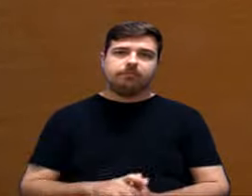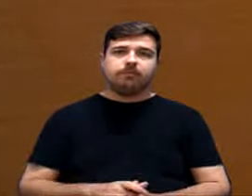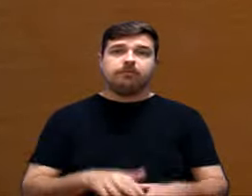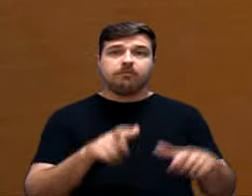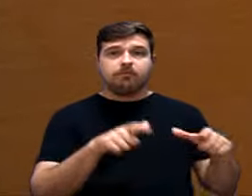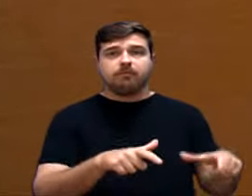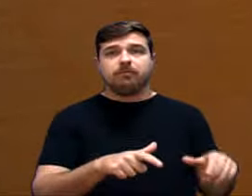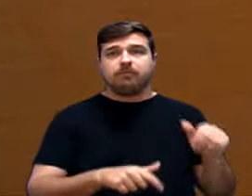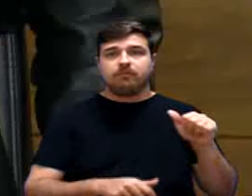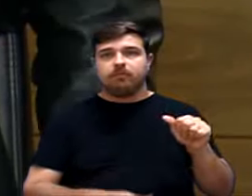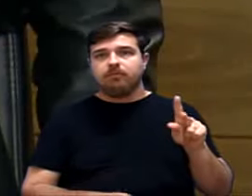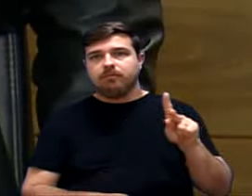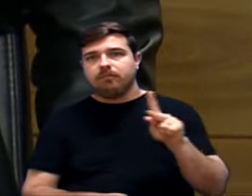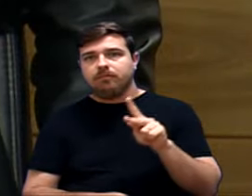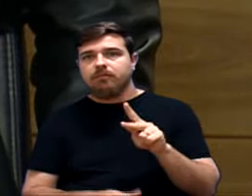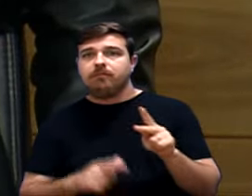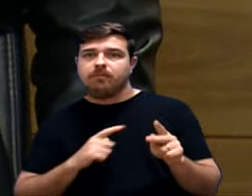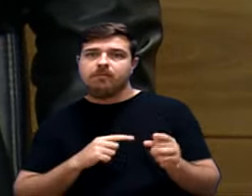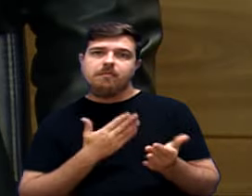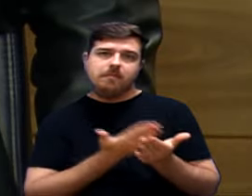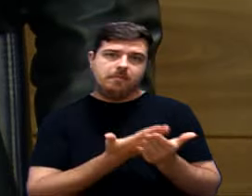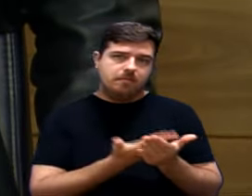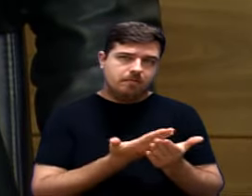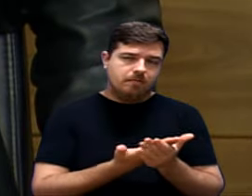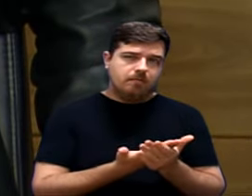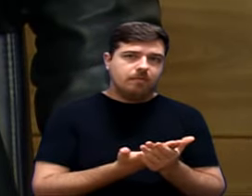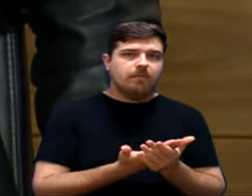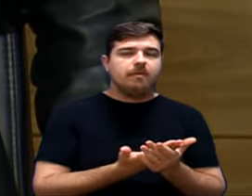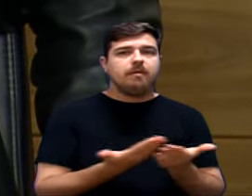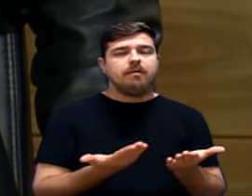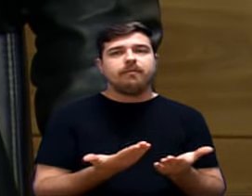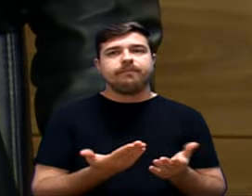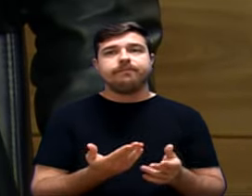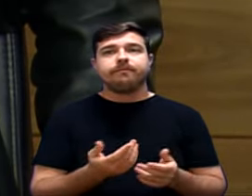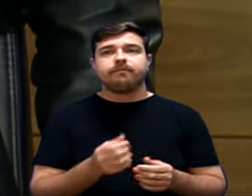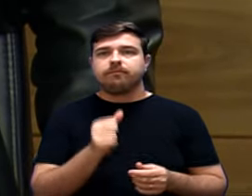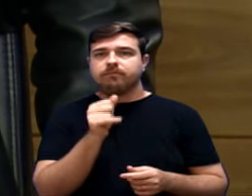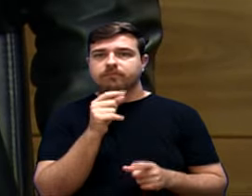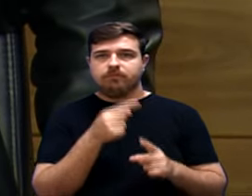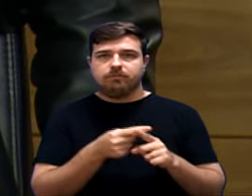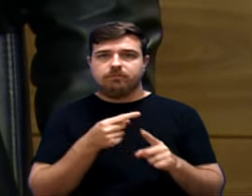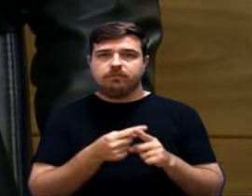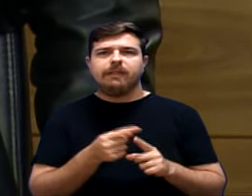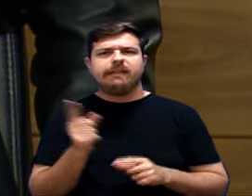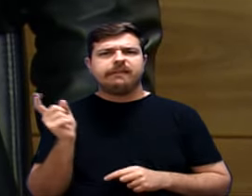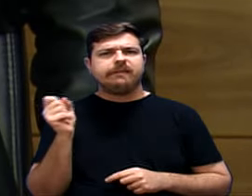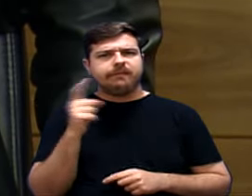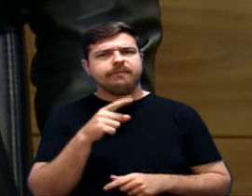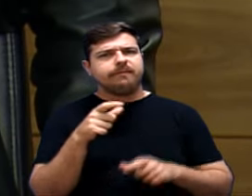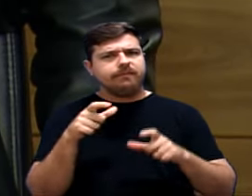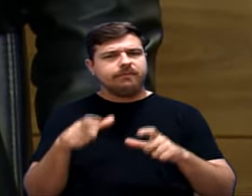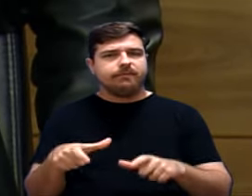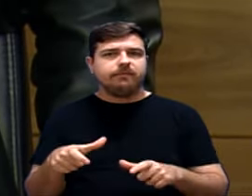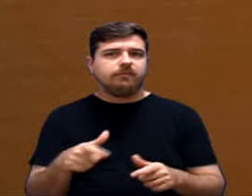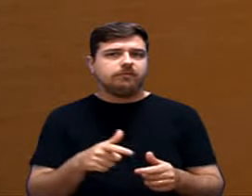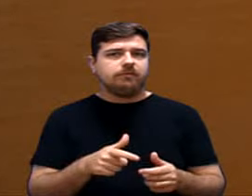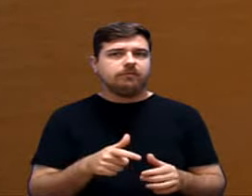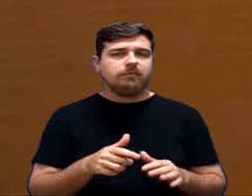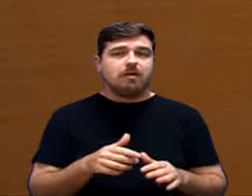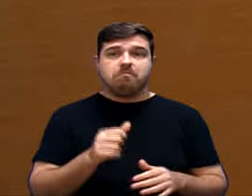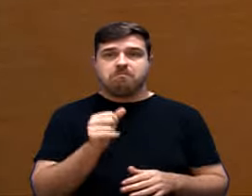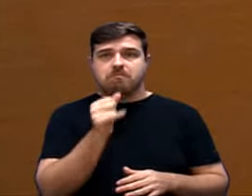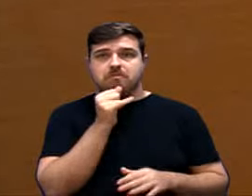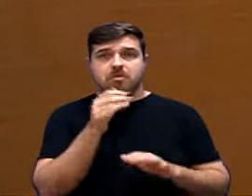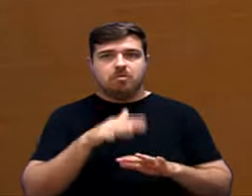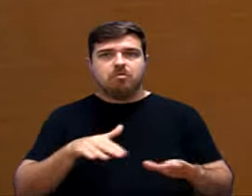é a área que ela disse que sim tem um estudo mas nós porque assim é difícil ali é difícil fazer a todas essas dúvidas